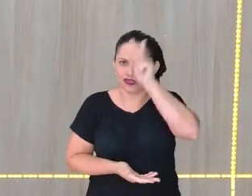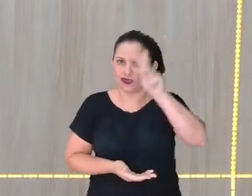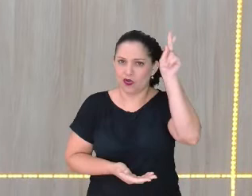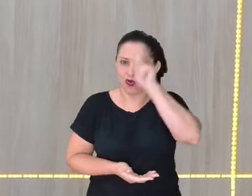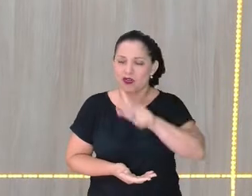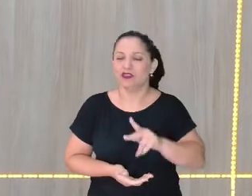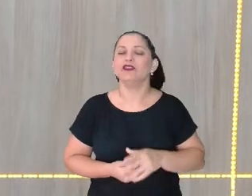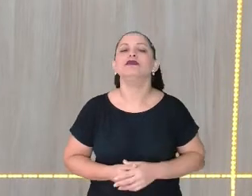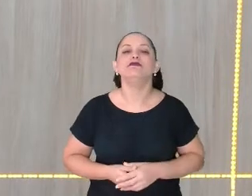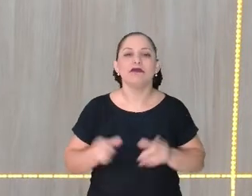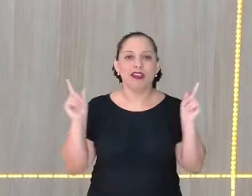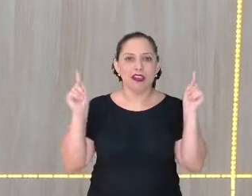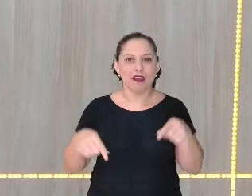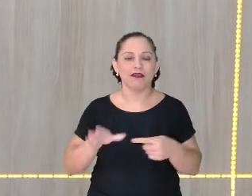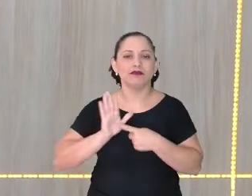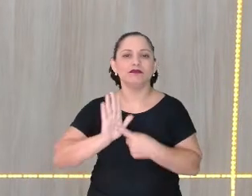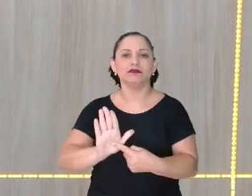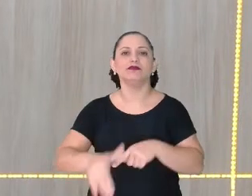cartesiano, né?